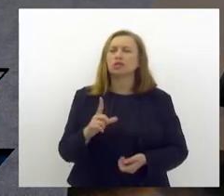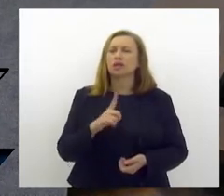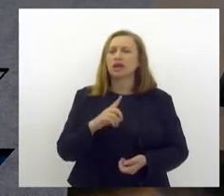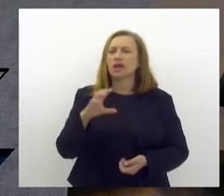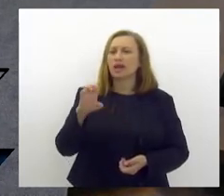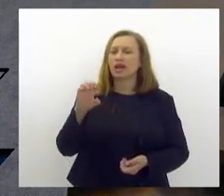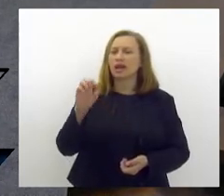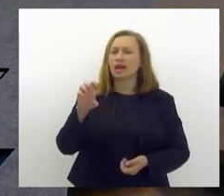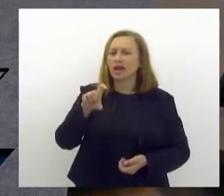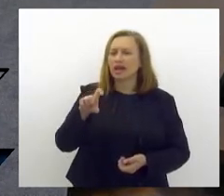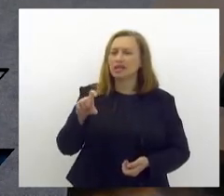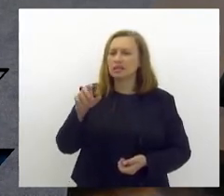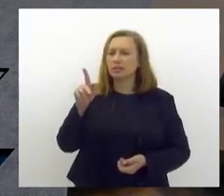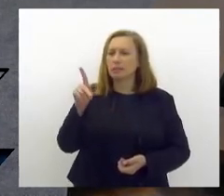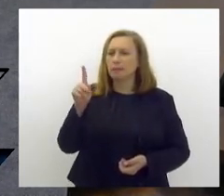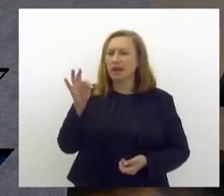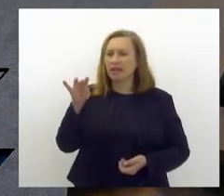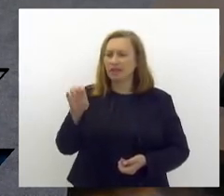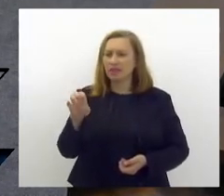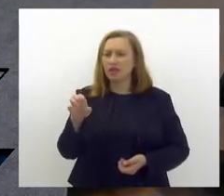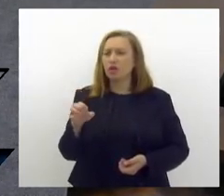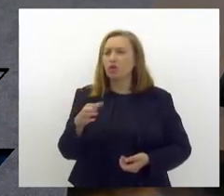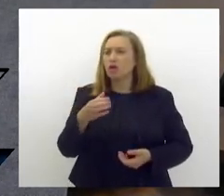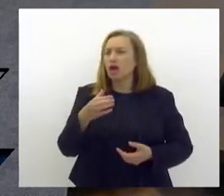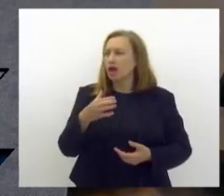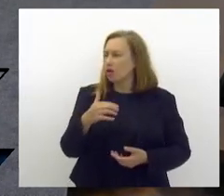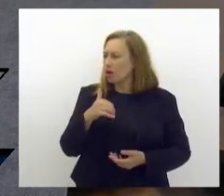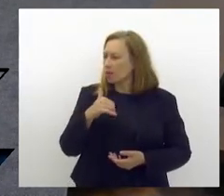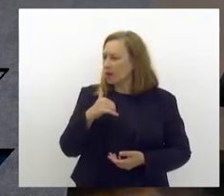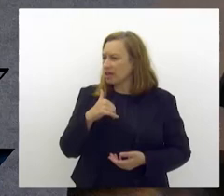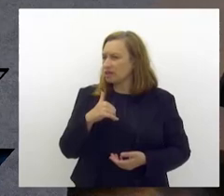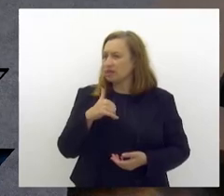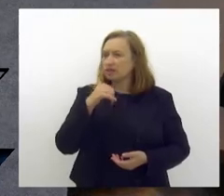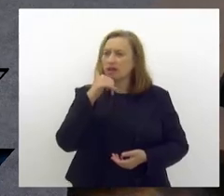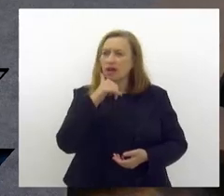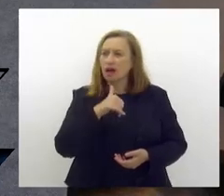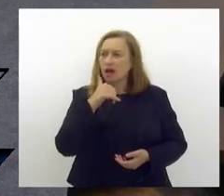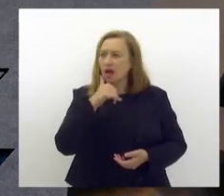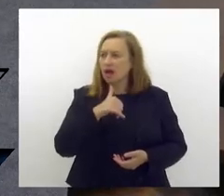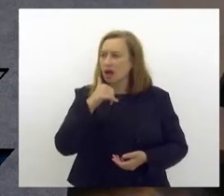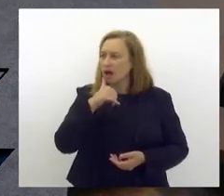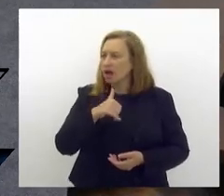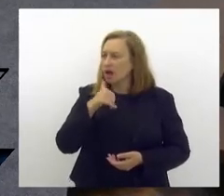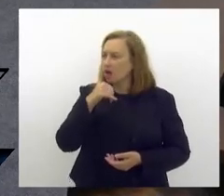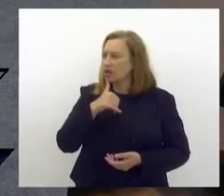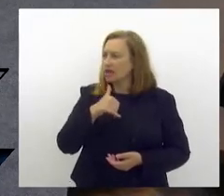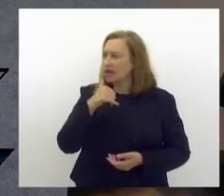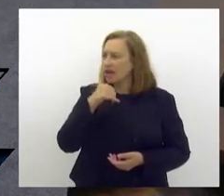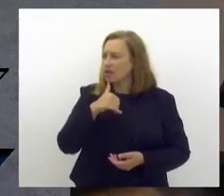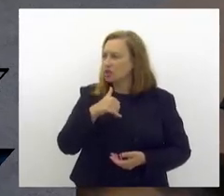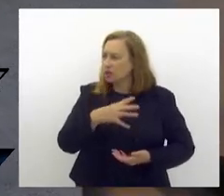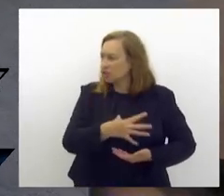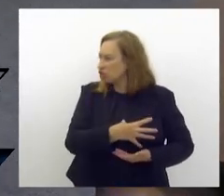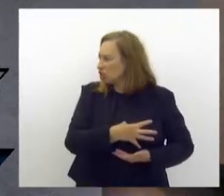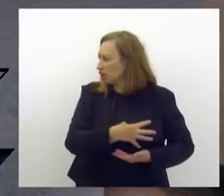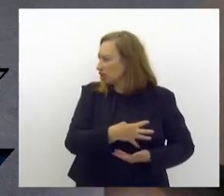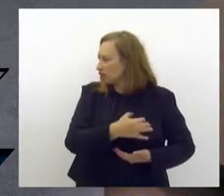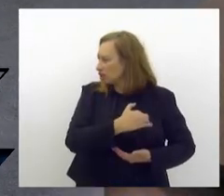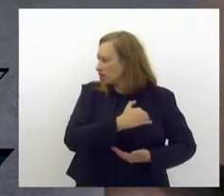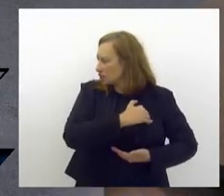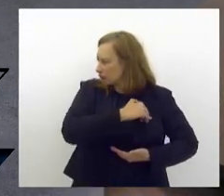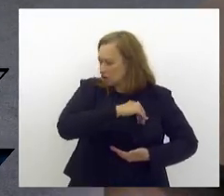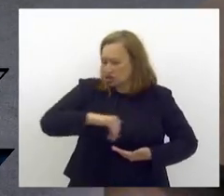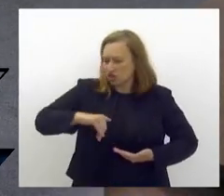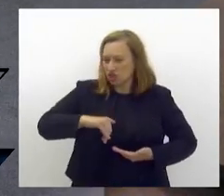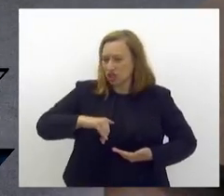explante? Muitas mulheres fazem um implante. Nesse caso, tem um aspecto estético. Mas, muitas vezes, esse